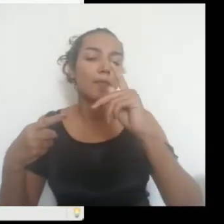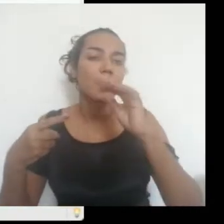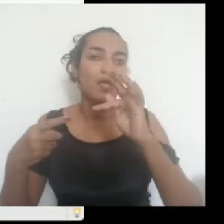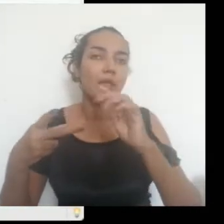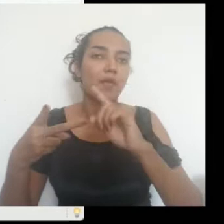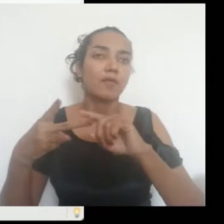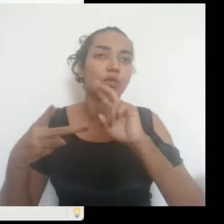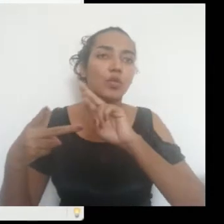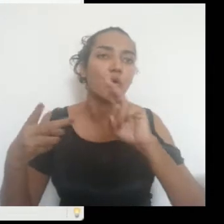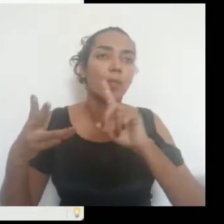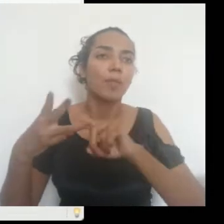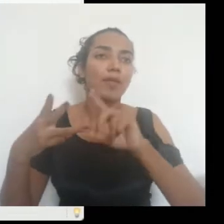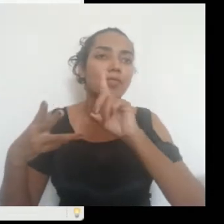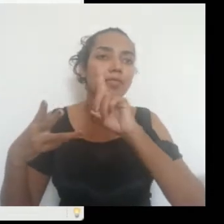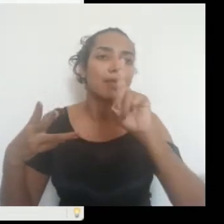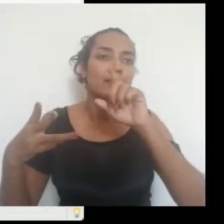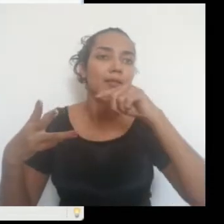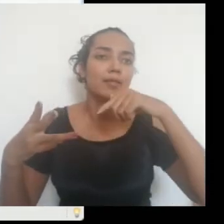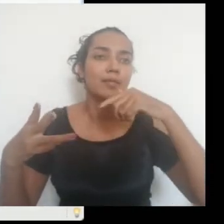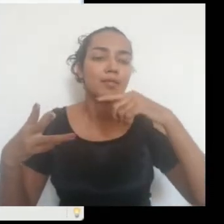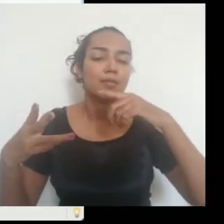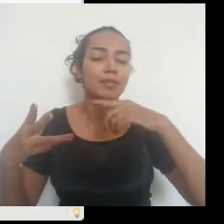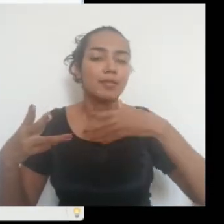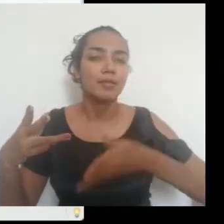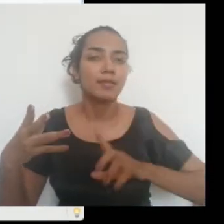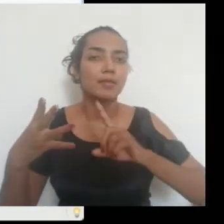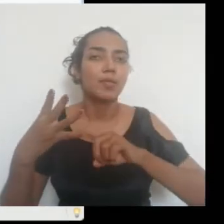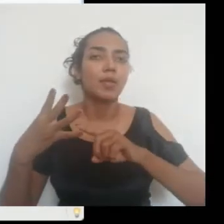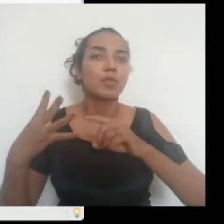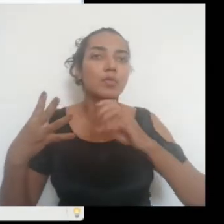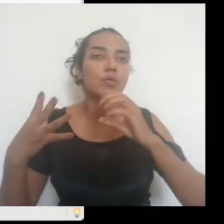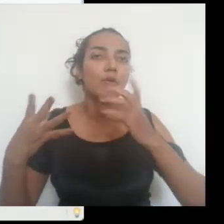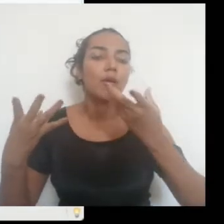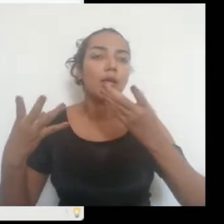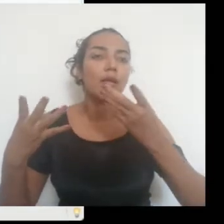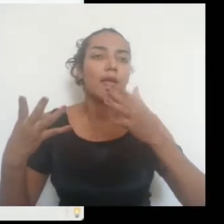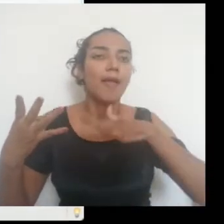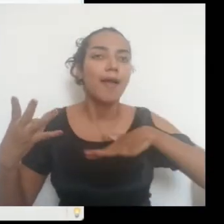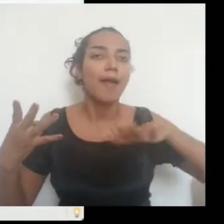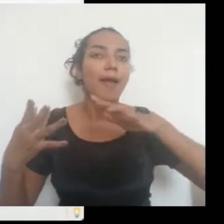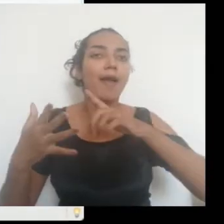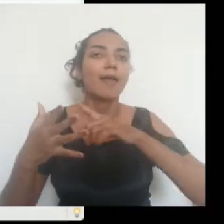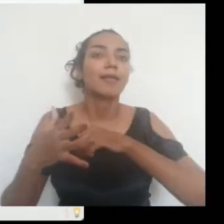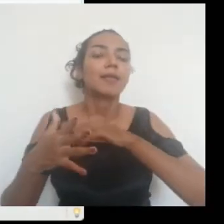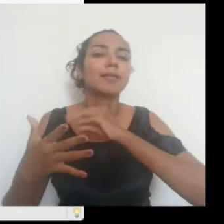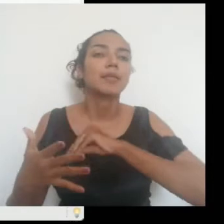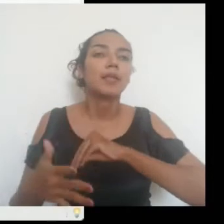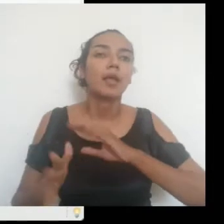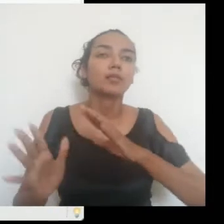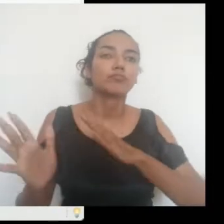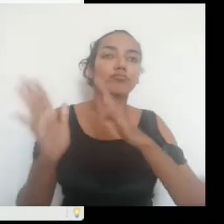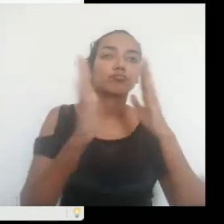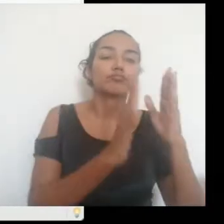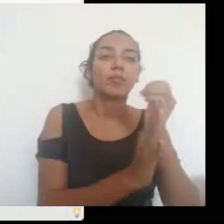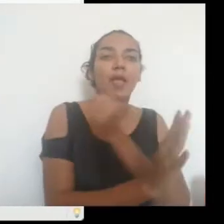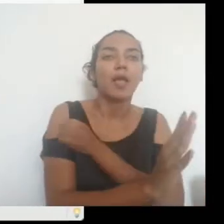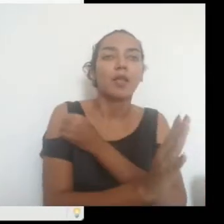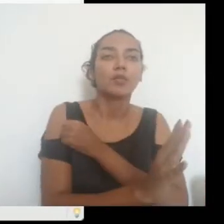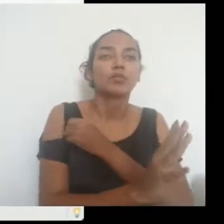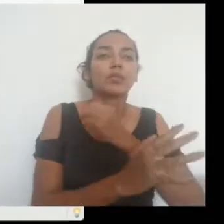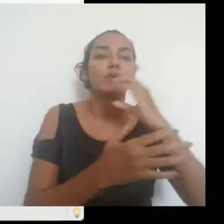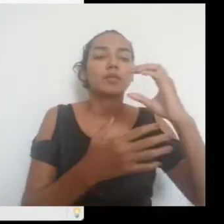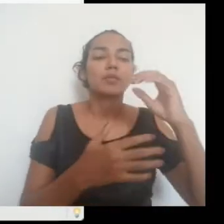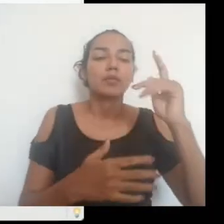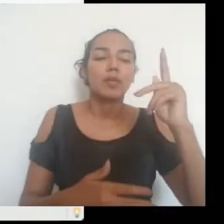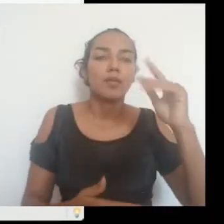nível e salário. E aqui do lado esquerdo, do lado direito, temos a classe aluno, também com os atributos CPF, nome, data de nascimento,